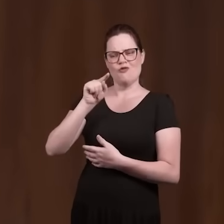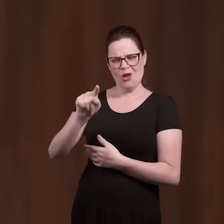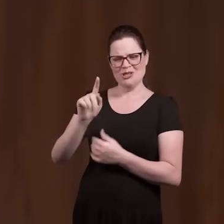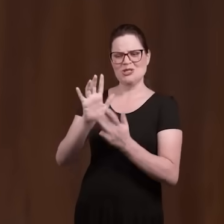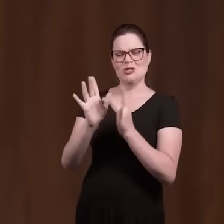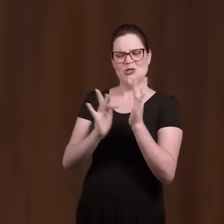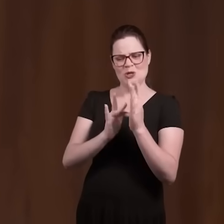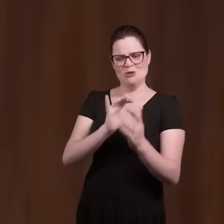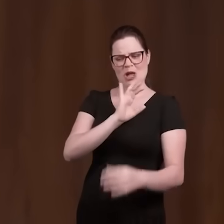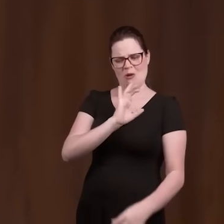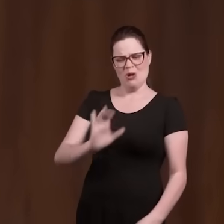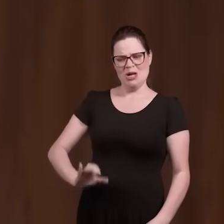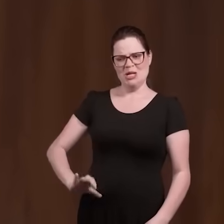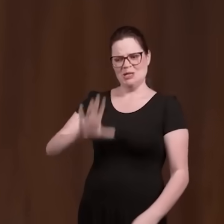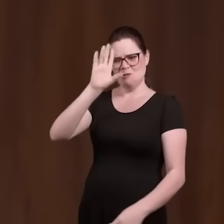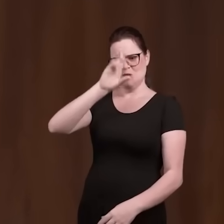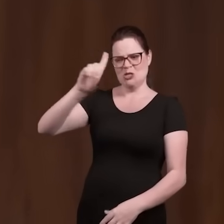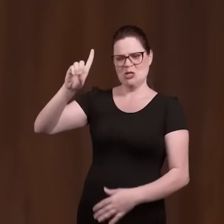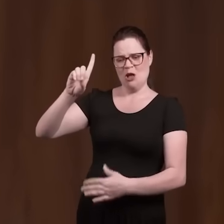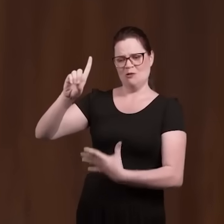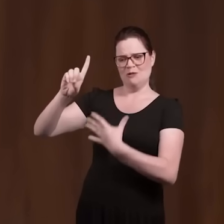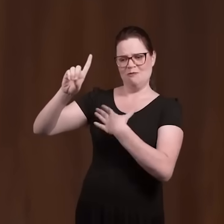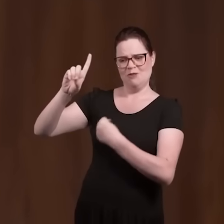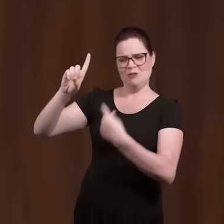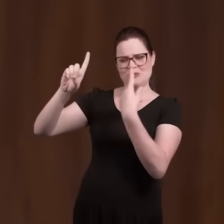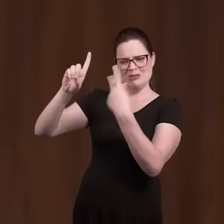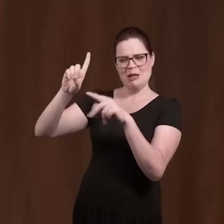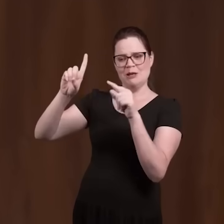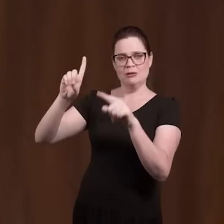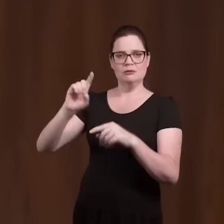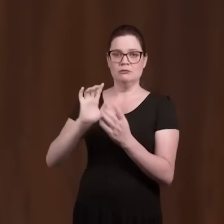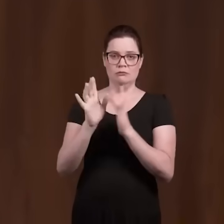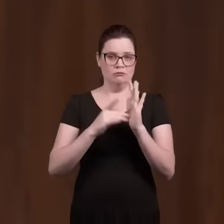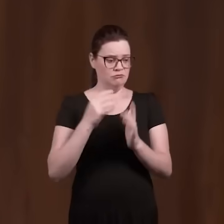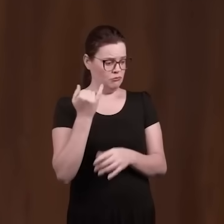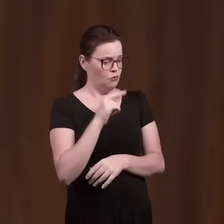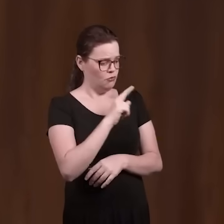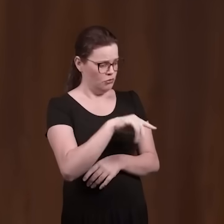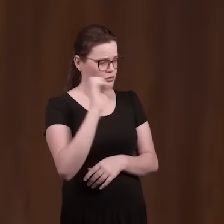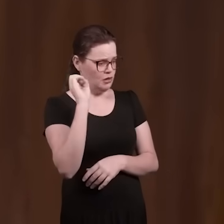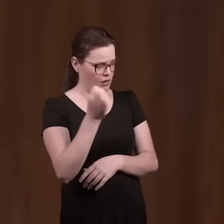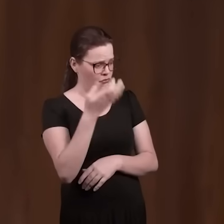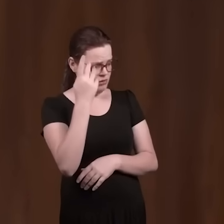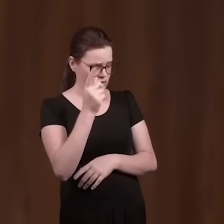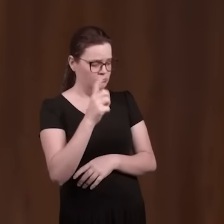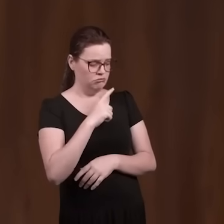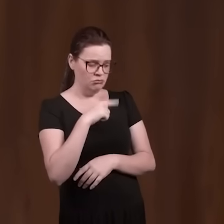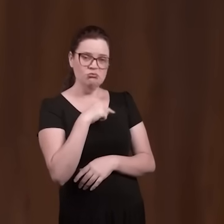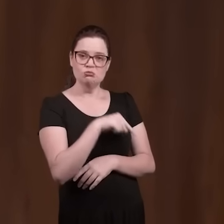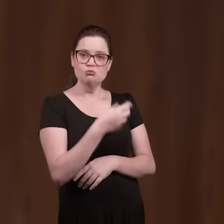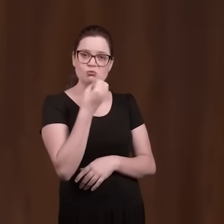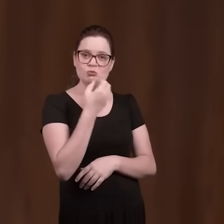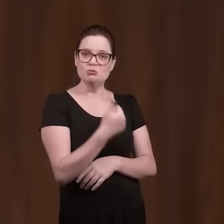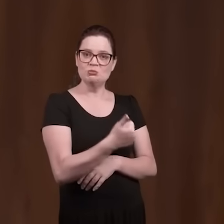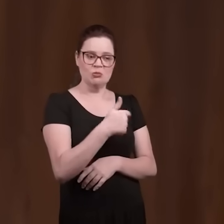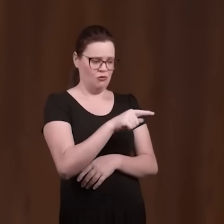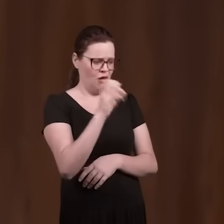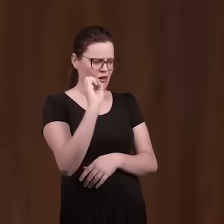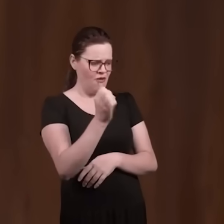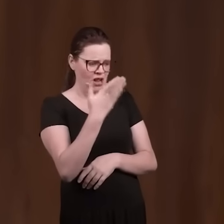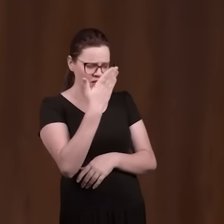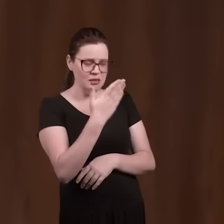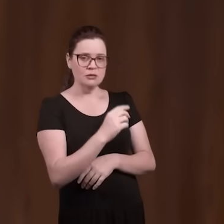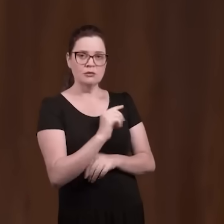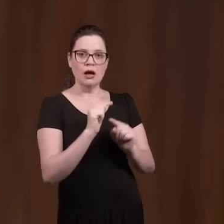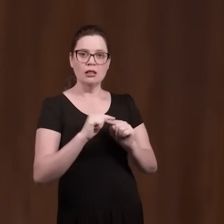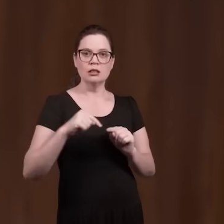és o Cristo, Filho do Deus vivo. E Jesus disse, você teve revelação. E logo em seguida,